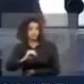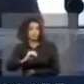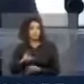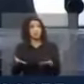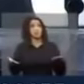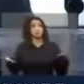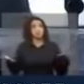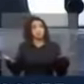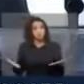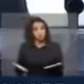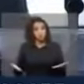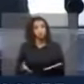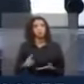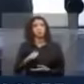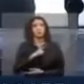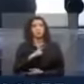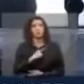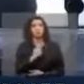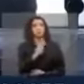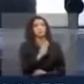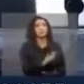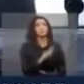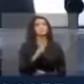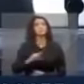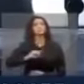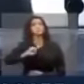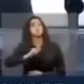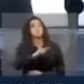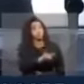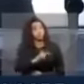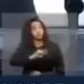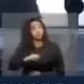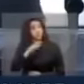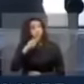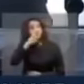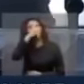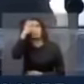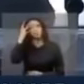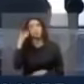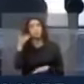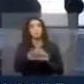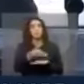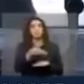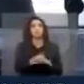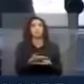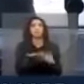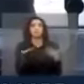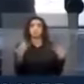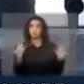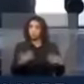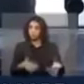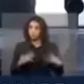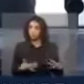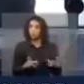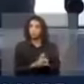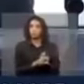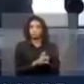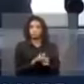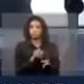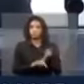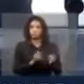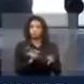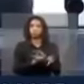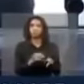hoje abarca 22 milhões de brasileiros, um percentual considerável de cidadãos